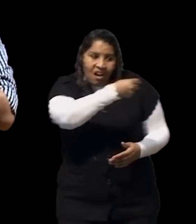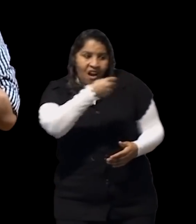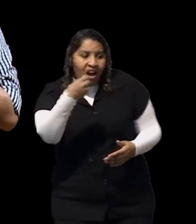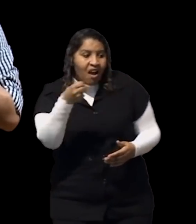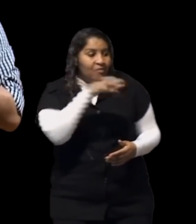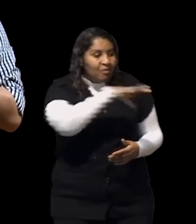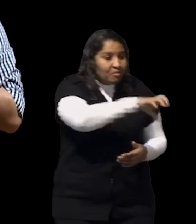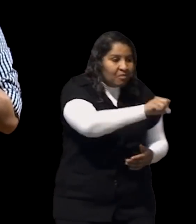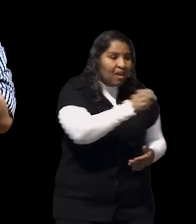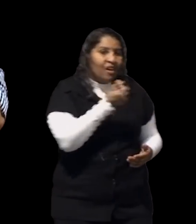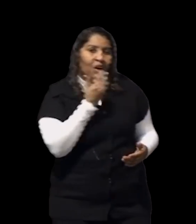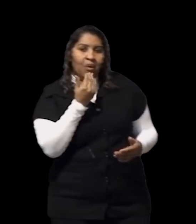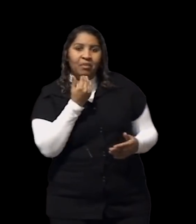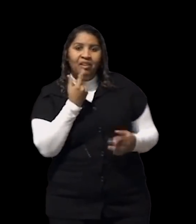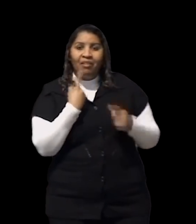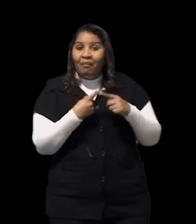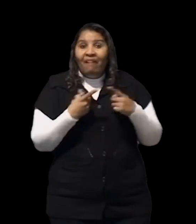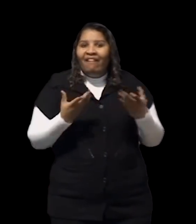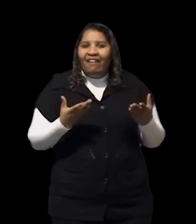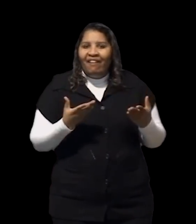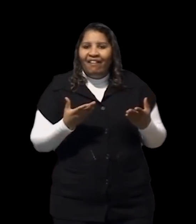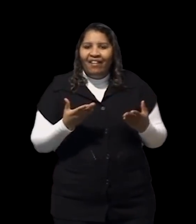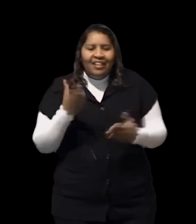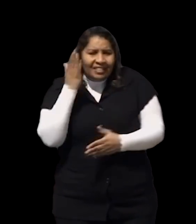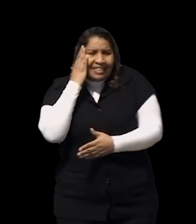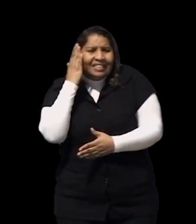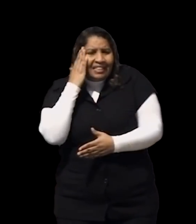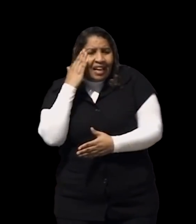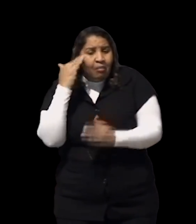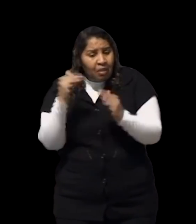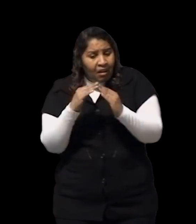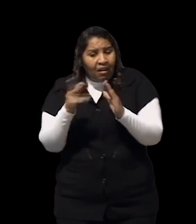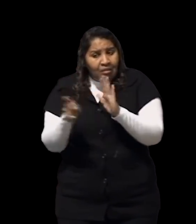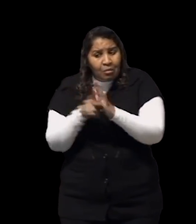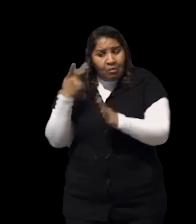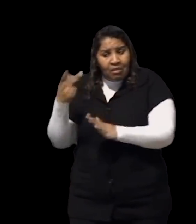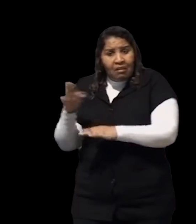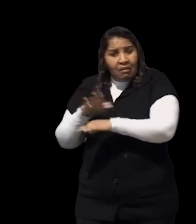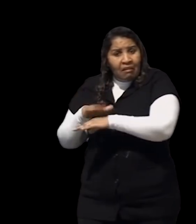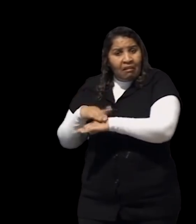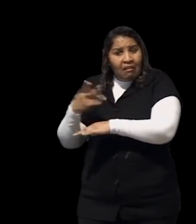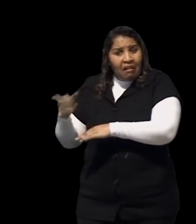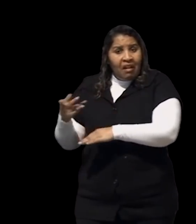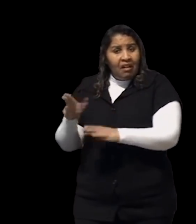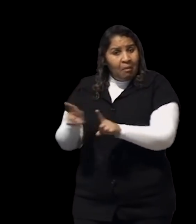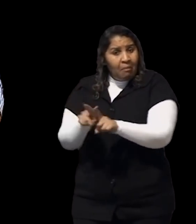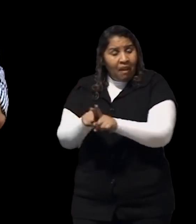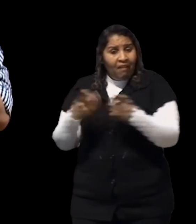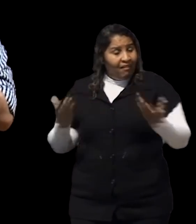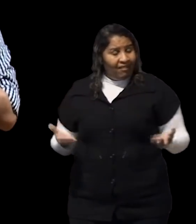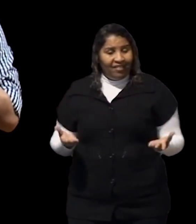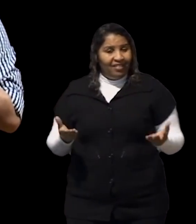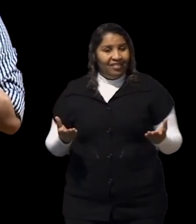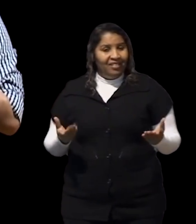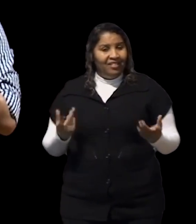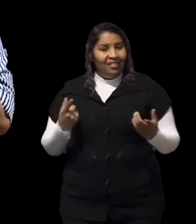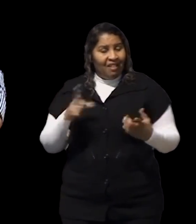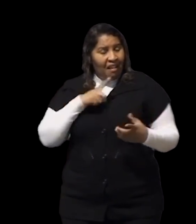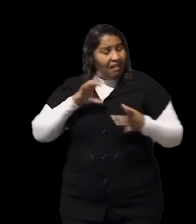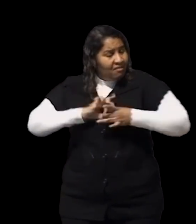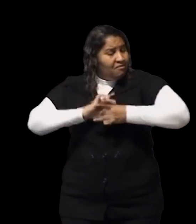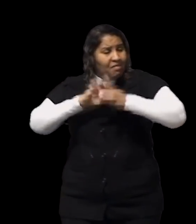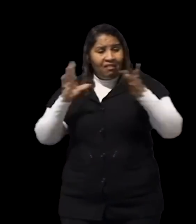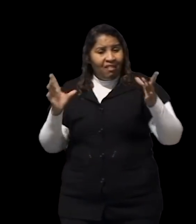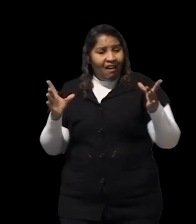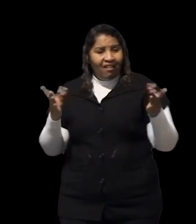da casa do pai do ambiente da casa do pai ambiente dia intimidade com o pai de liberdade com o pai agora